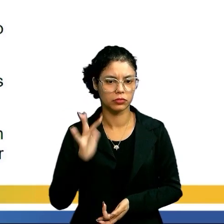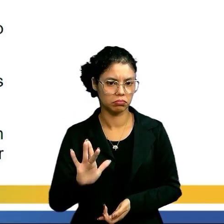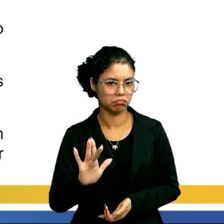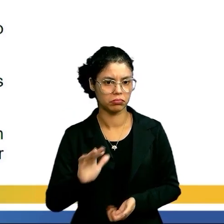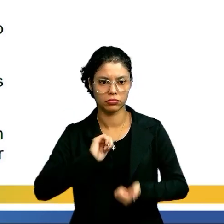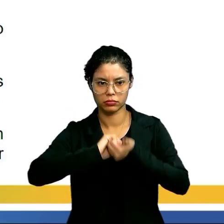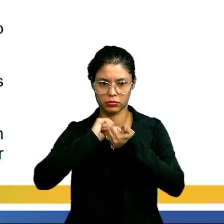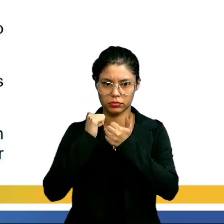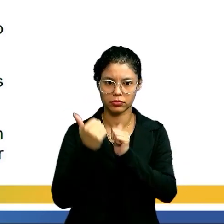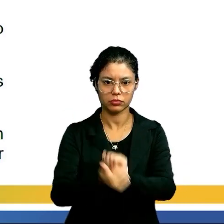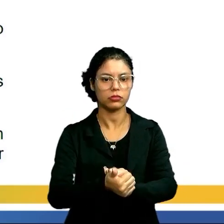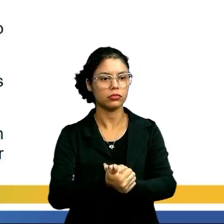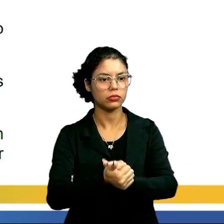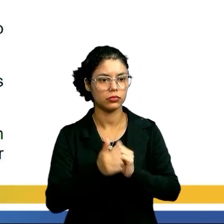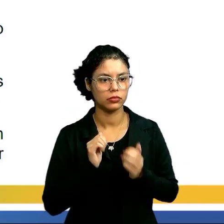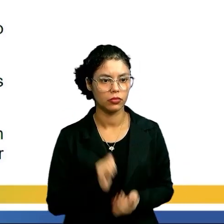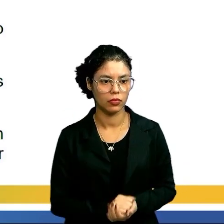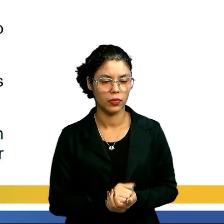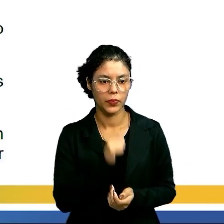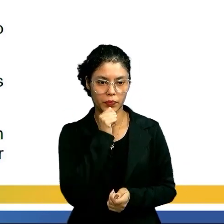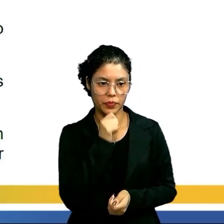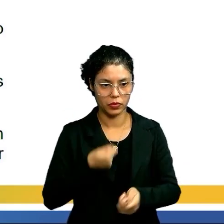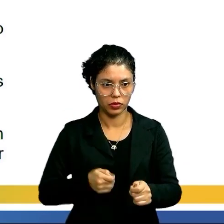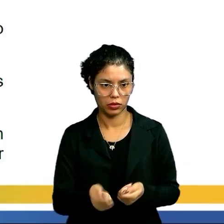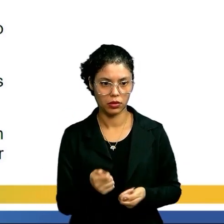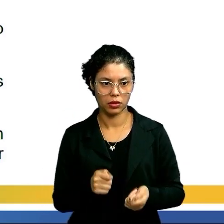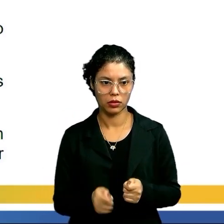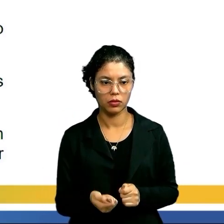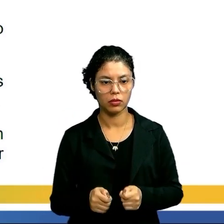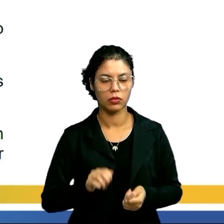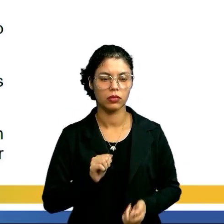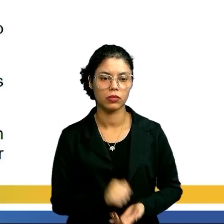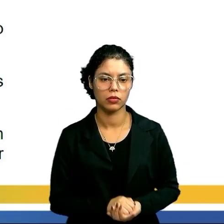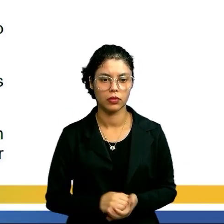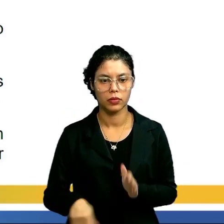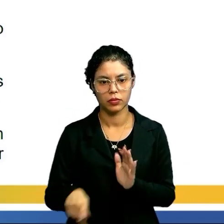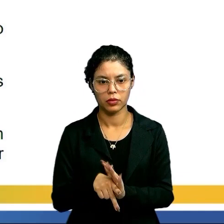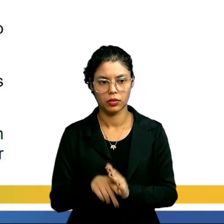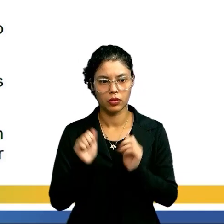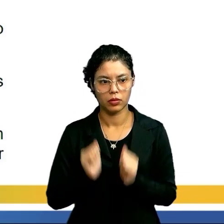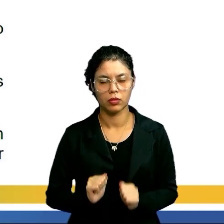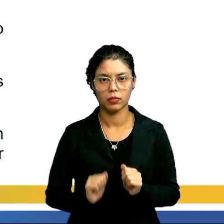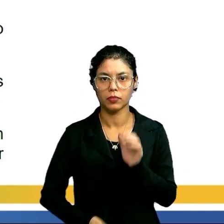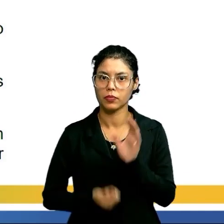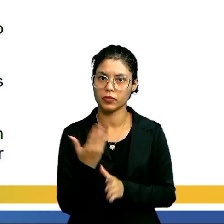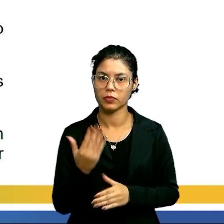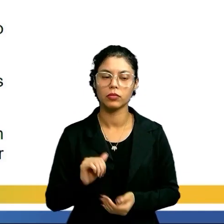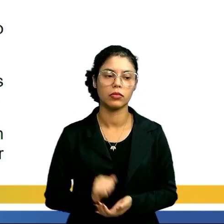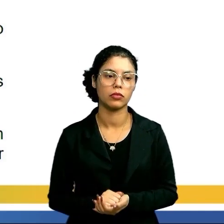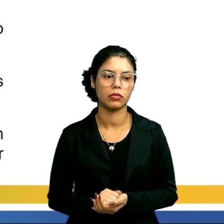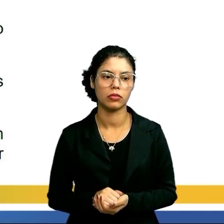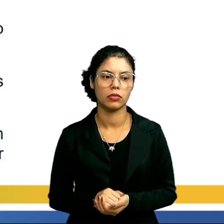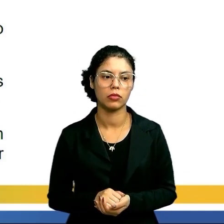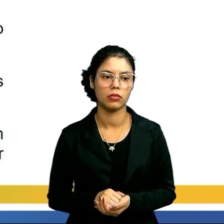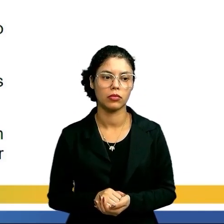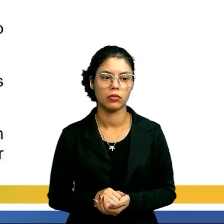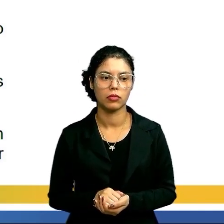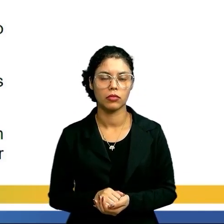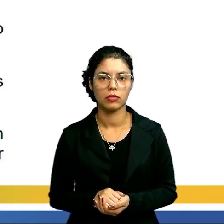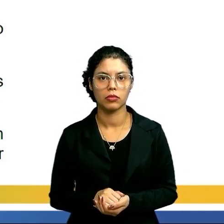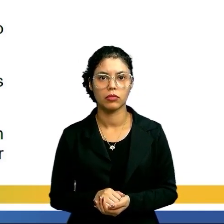devires não apenas se adaptam às formas de dominação e controle, eles efetivamente podem